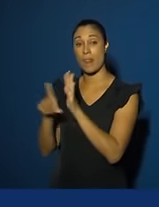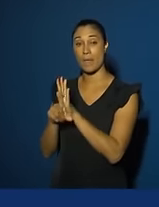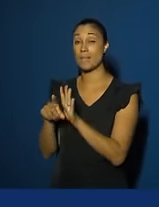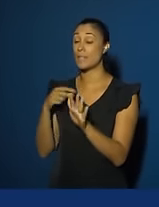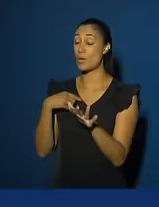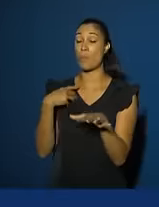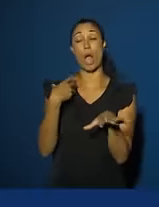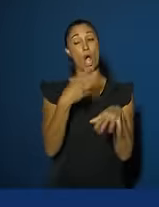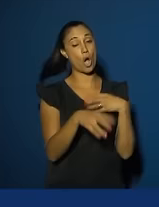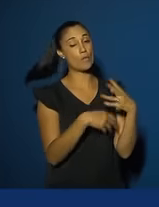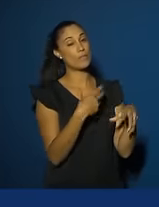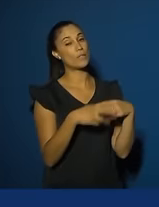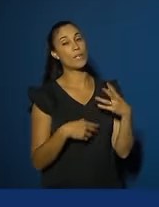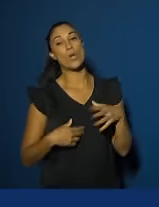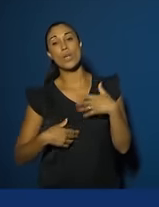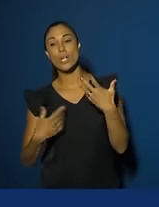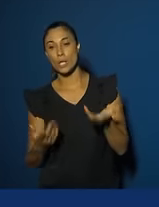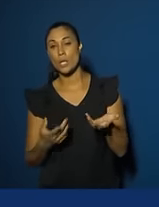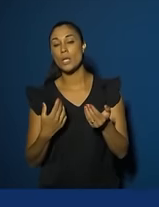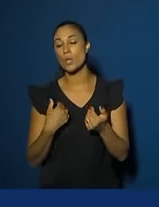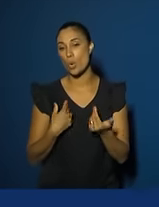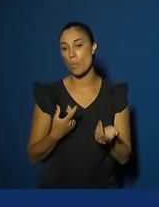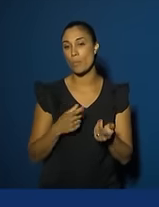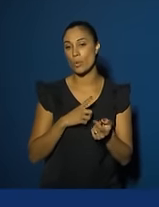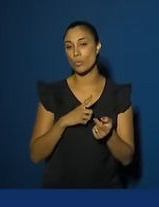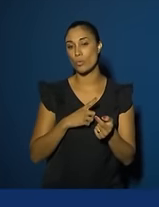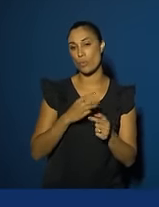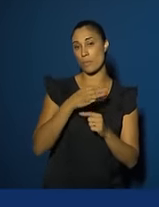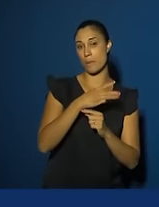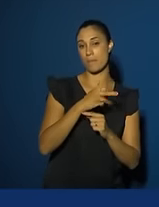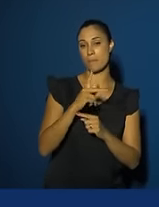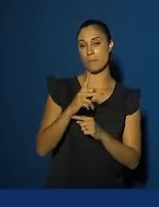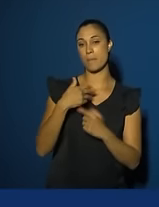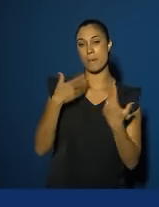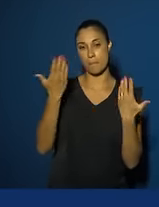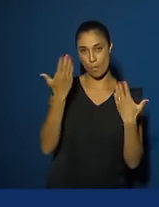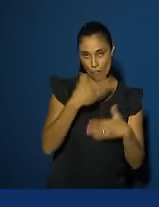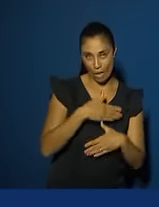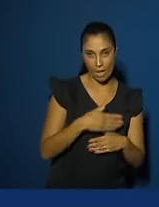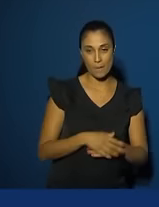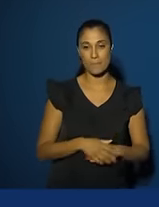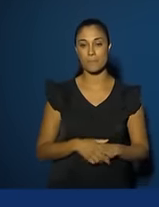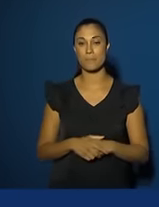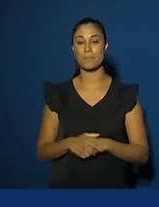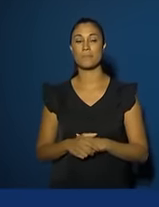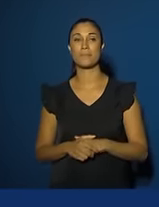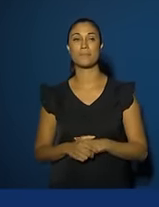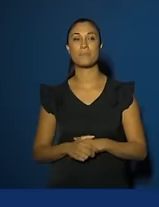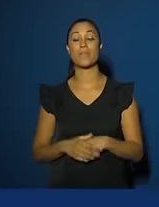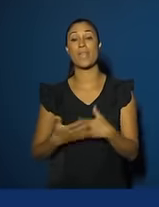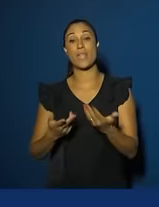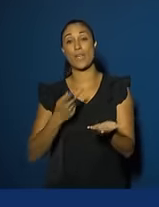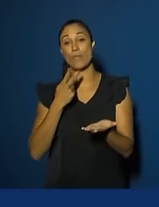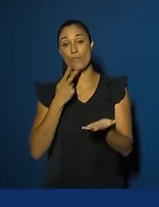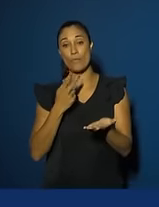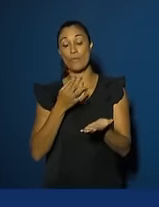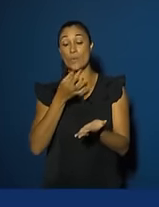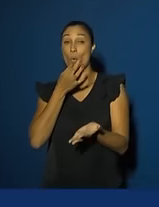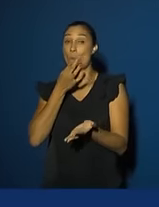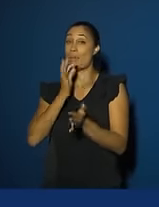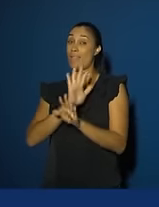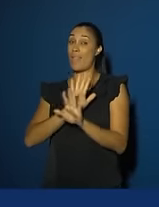confusão e como eu tô com algumas MPS ali para provar eu vou fazer um